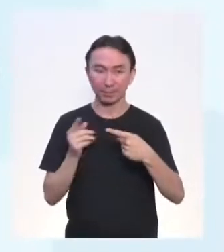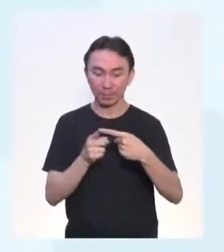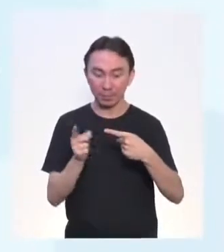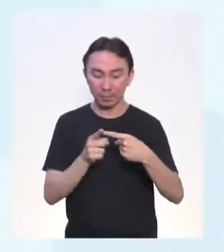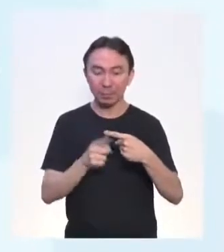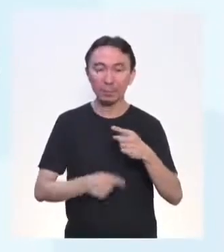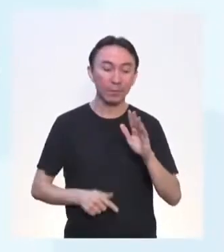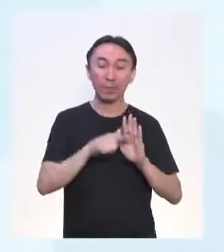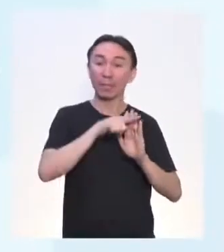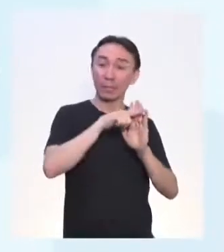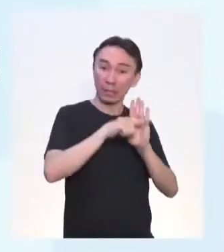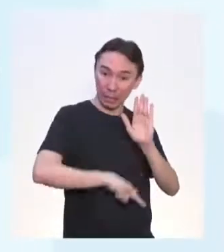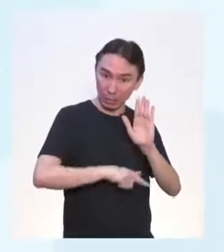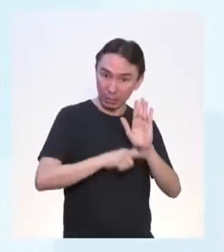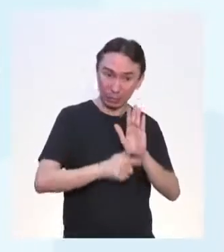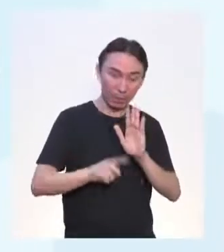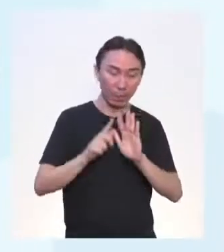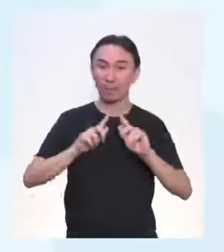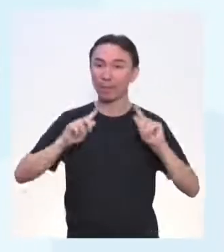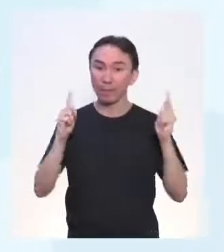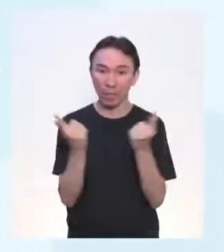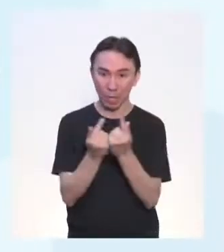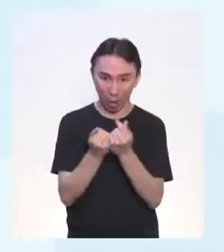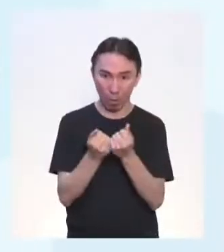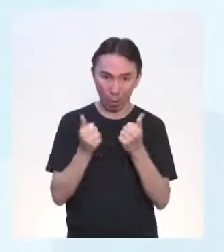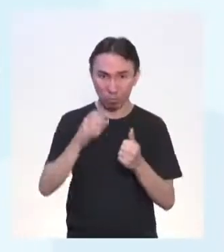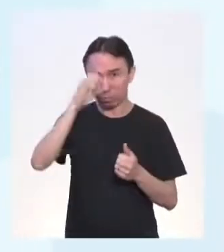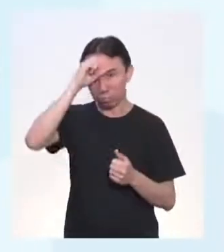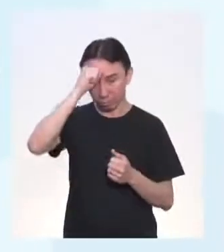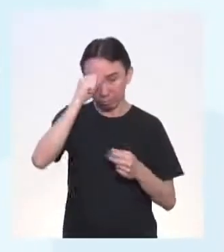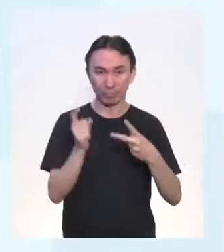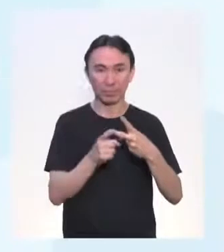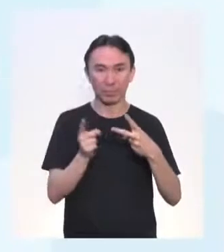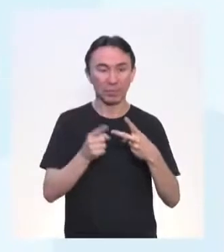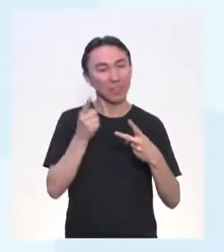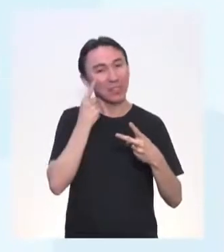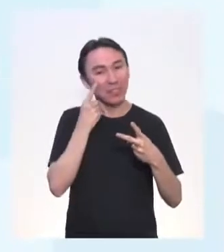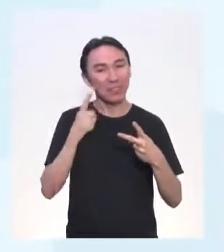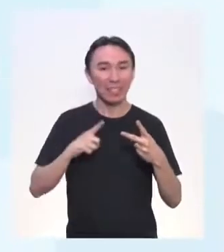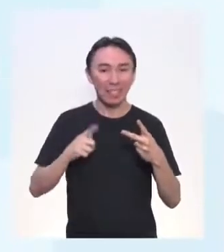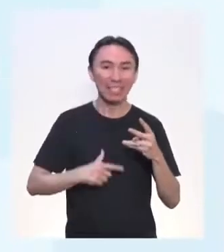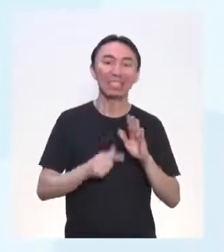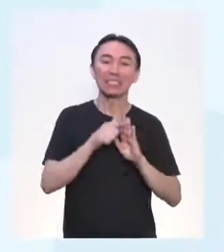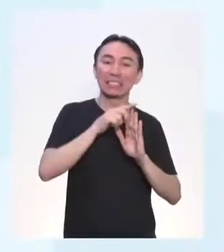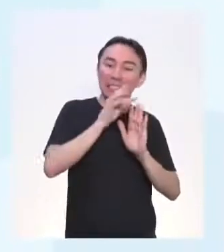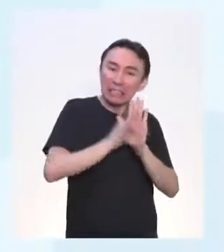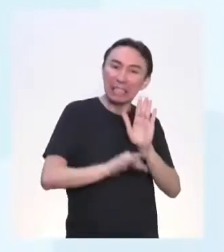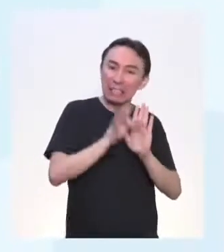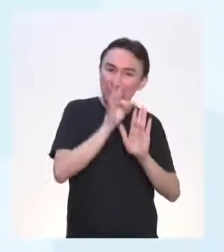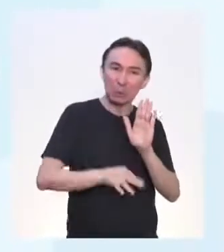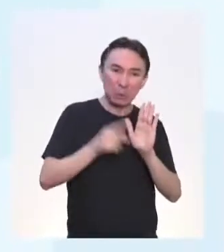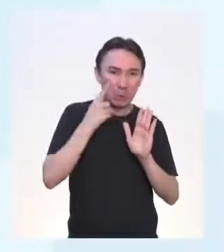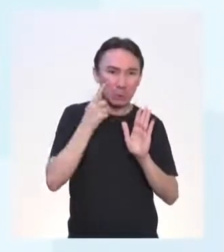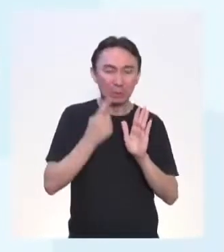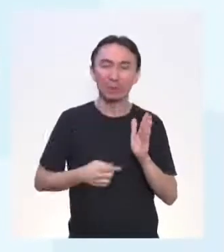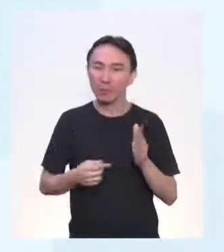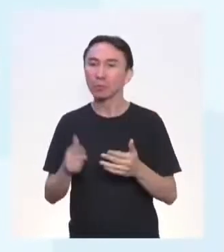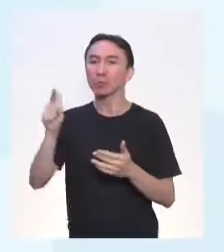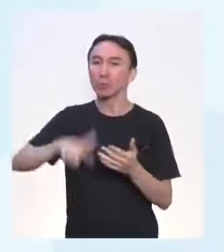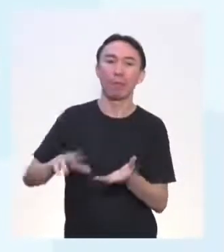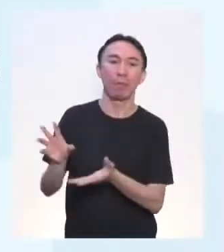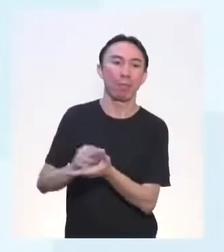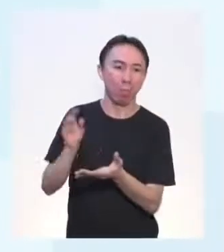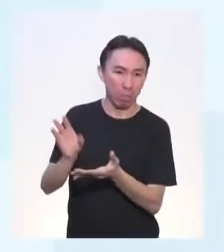em estudo. Reconstruir contextos de produção, circulação e recepção de textos. E